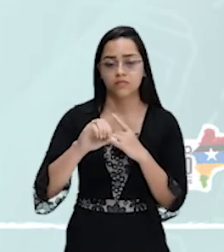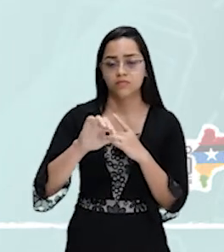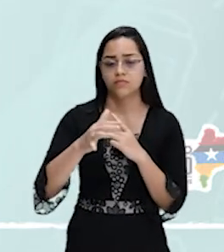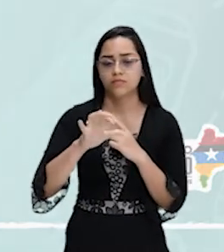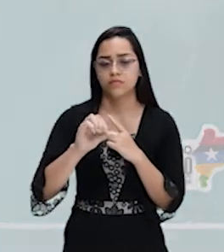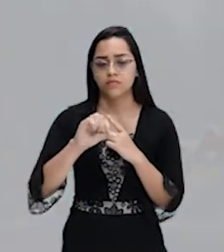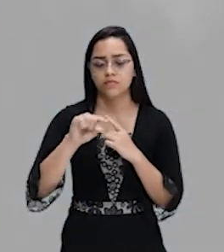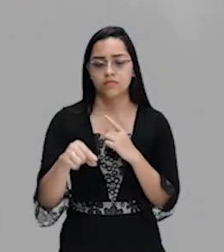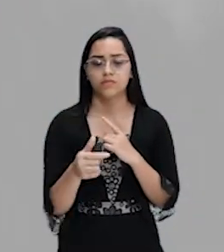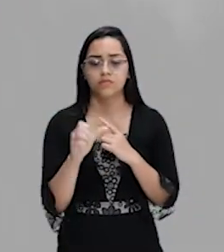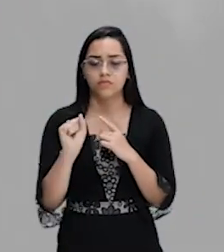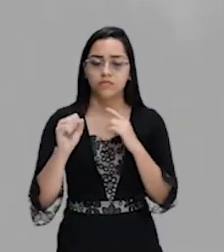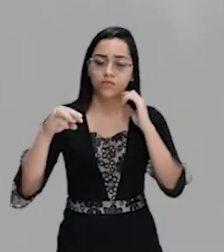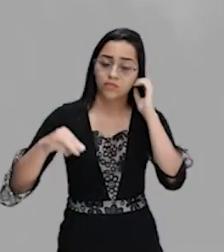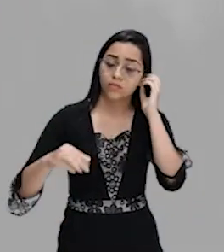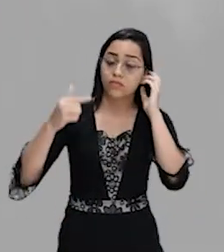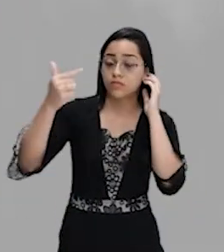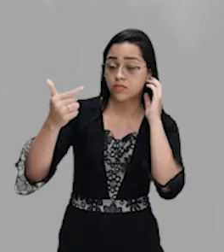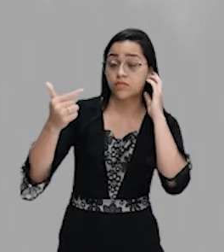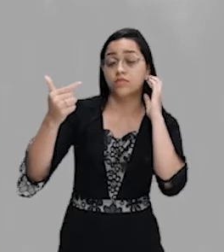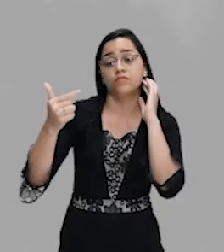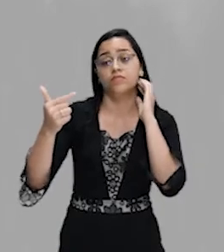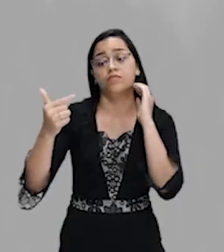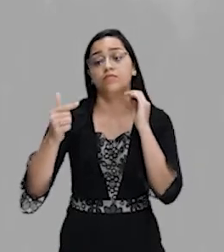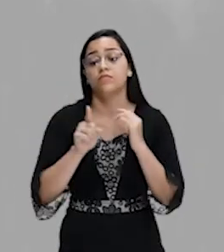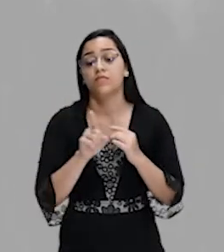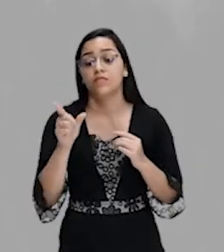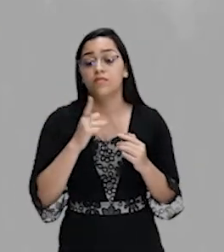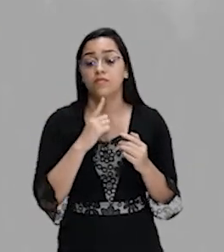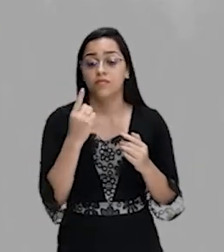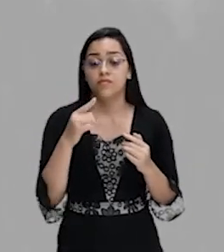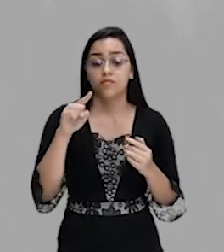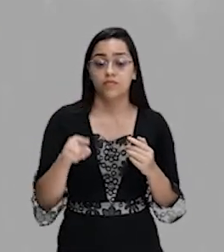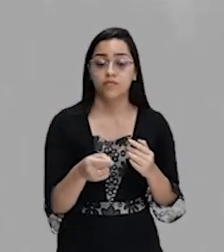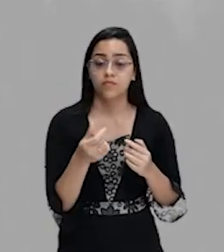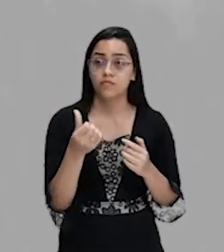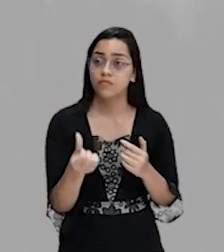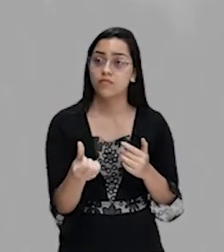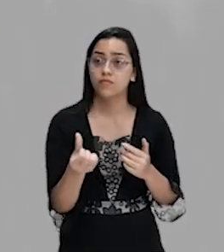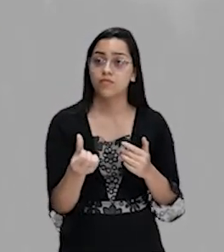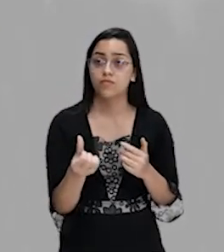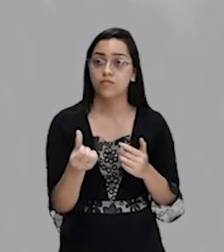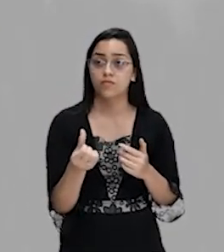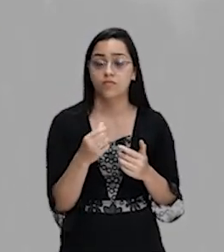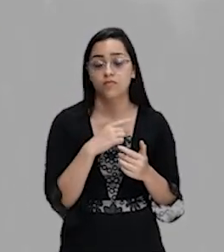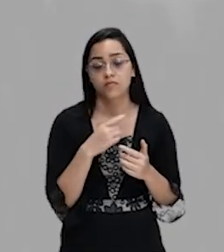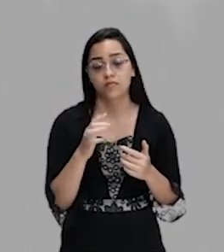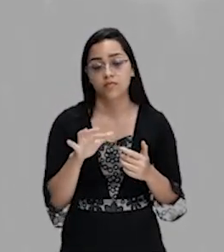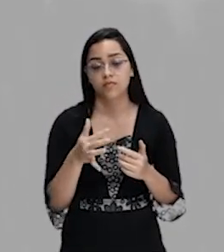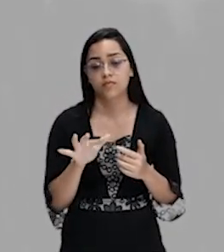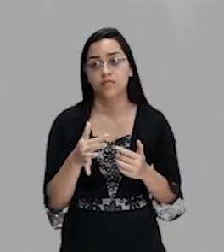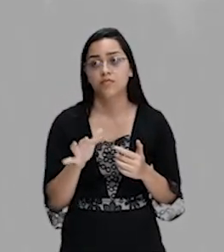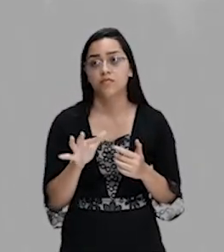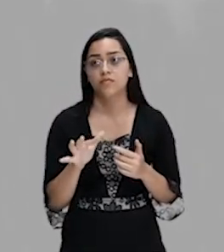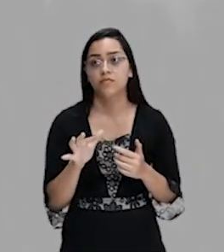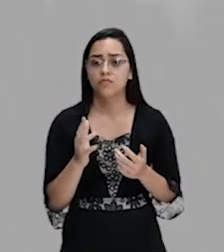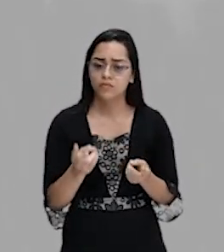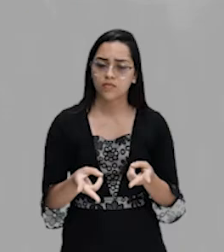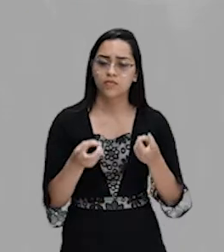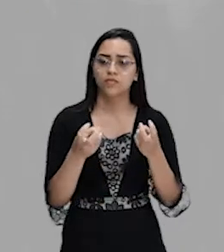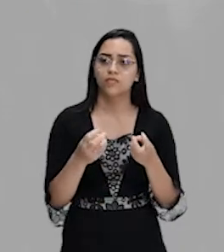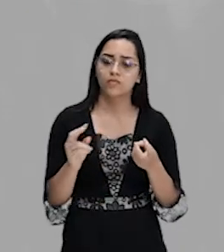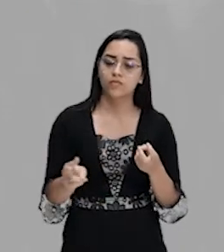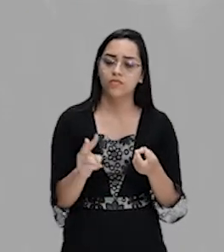aproximadamente 9,8 metros por segundo ao quadrado, e lá é 1,6 metros por segundo ao quadrado aproximadamente. Então percebam que é um